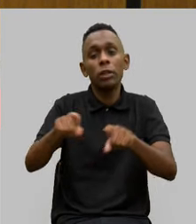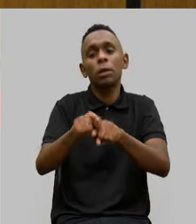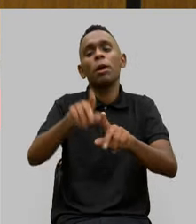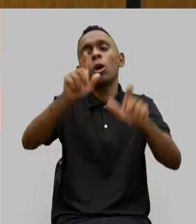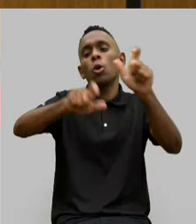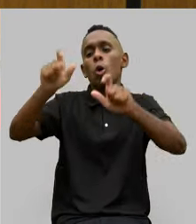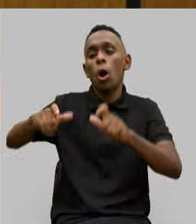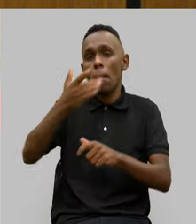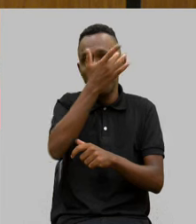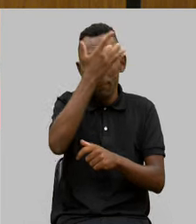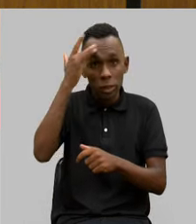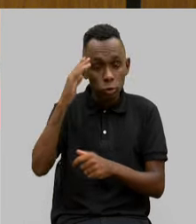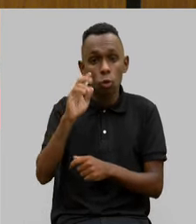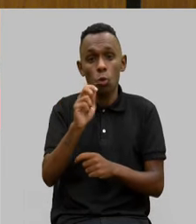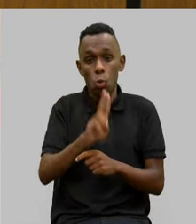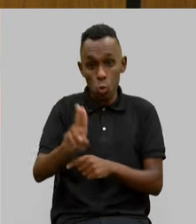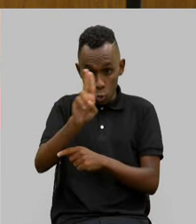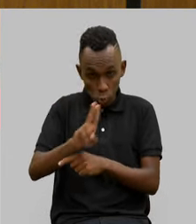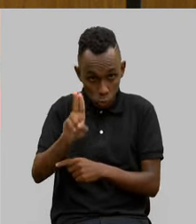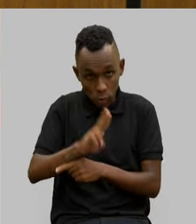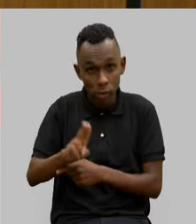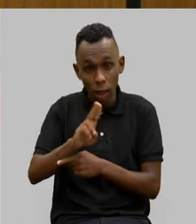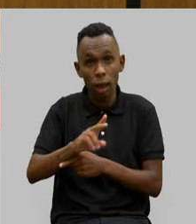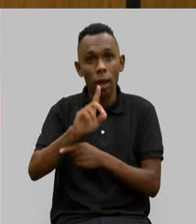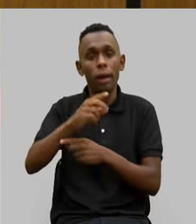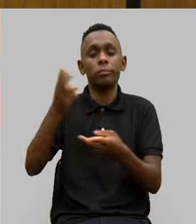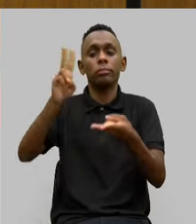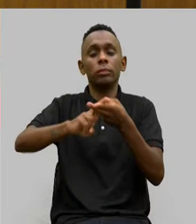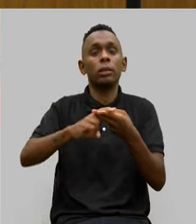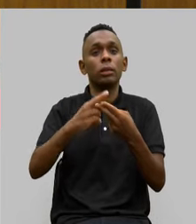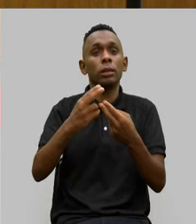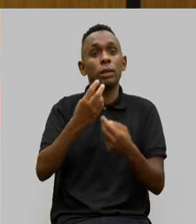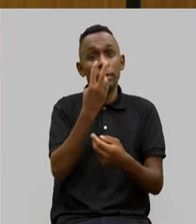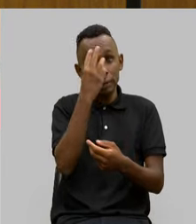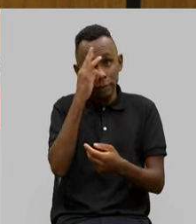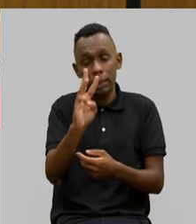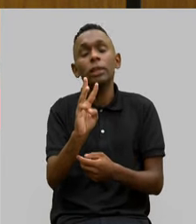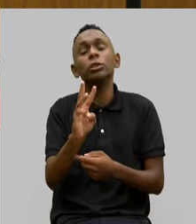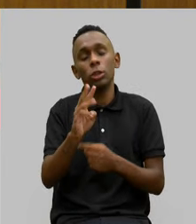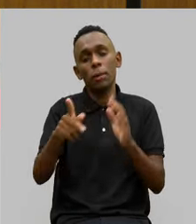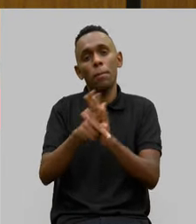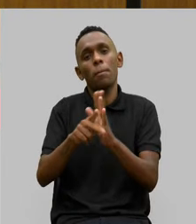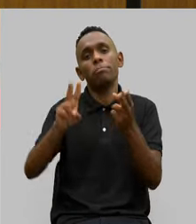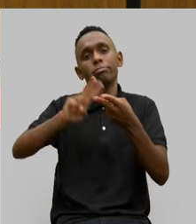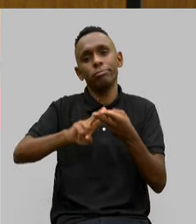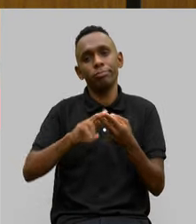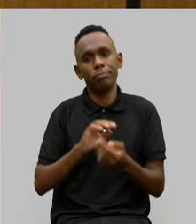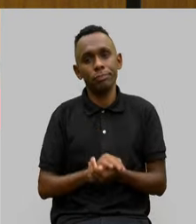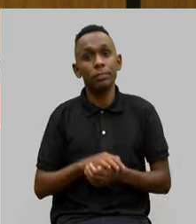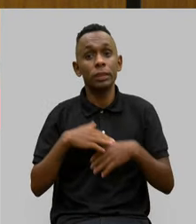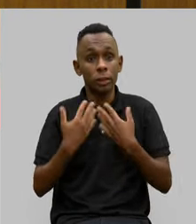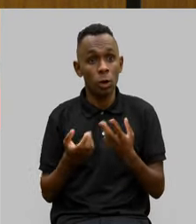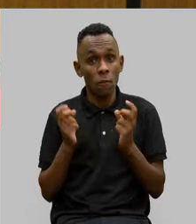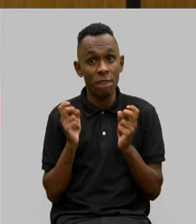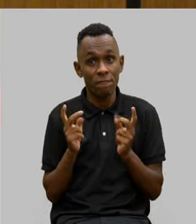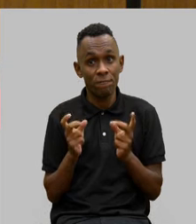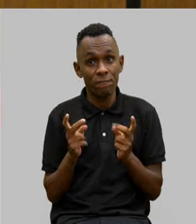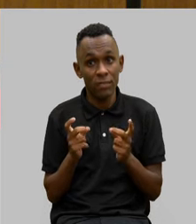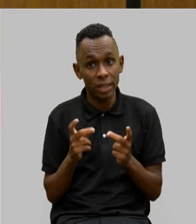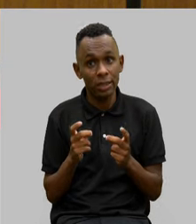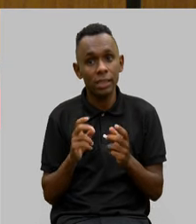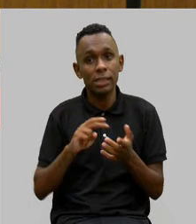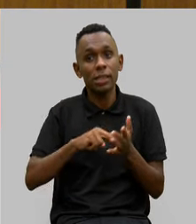que usasse pegaria TRS meses de cadeia três dias de cadeia Desculpa Ou seja vender era